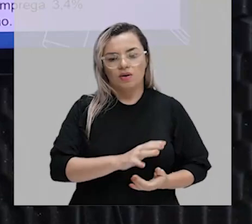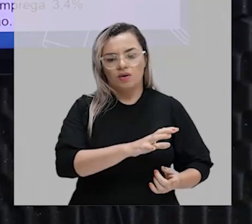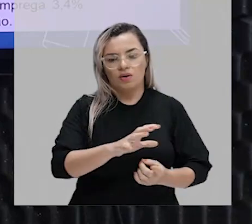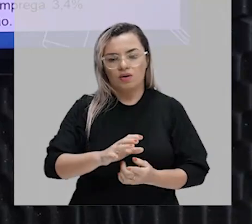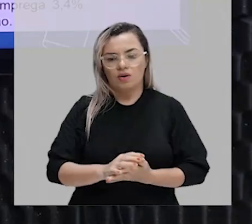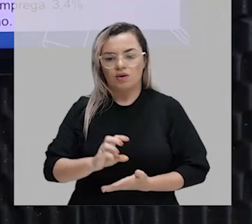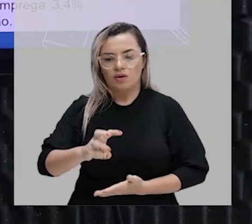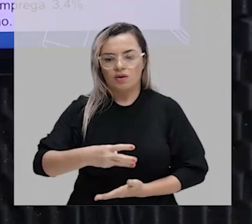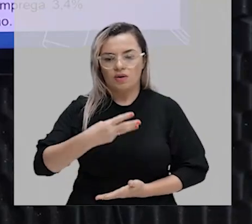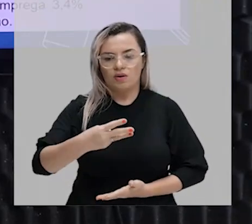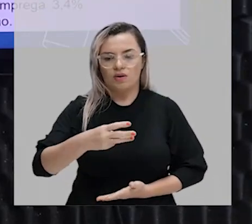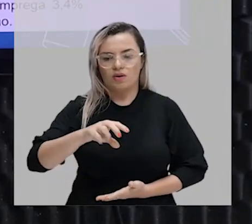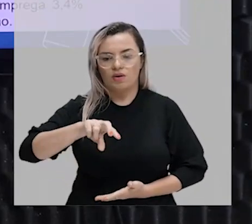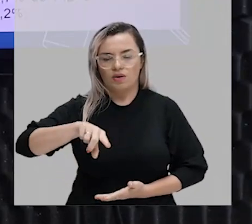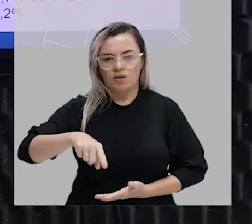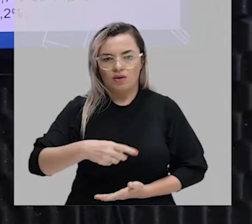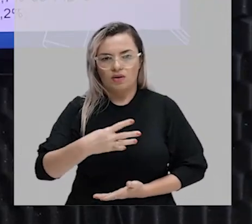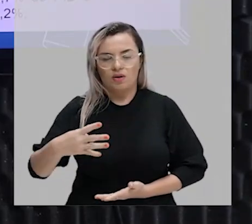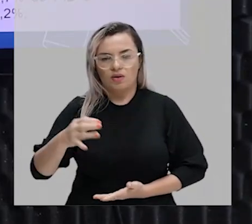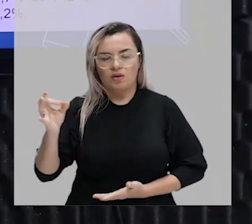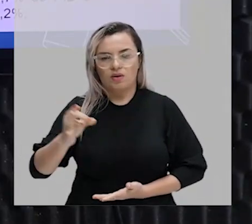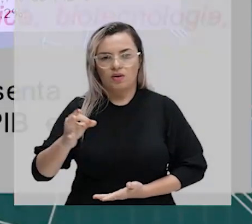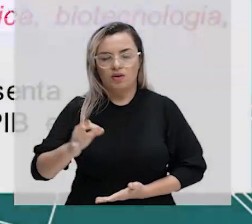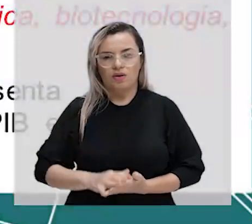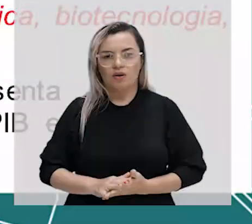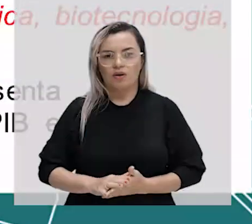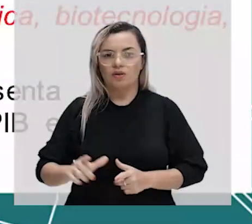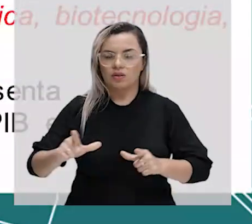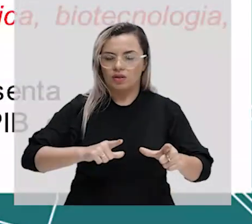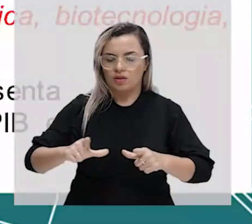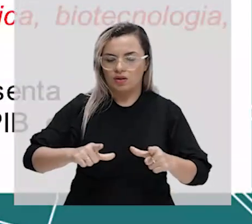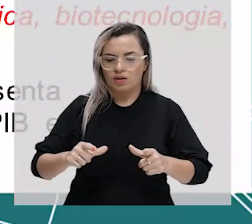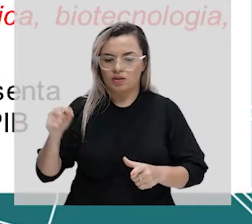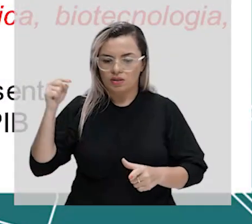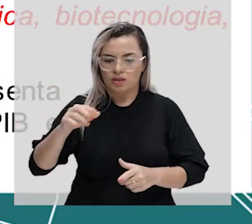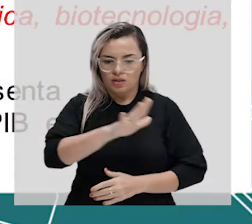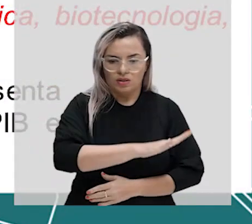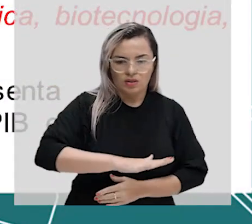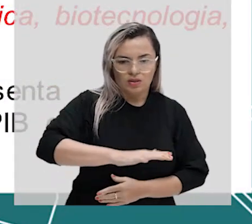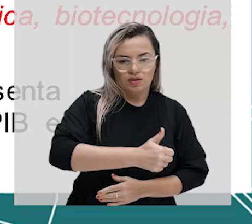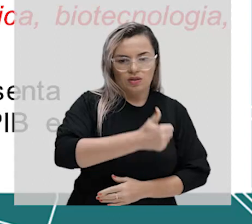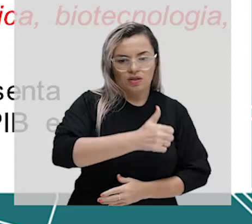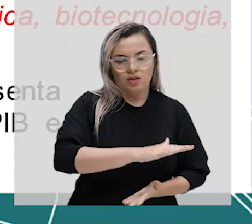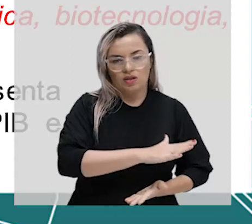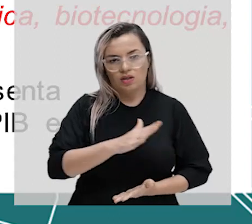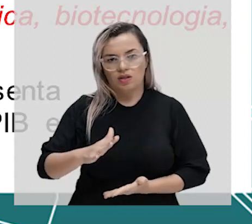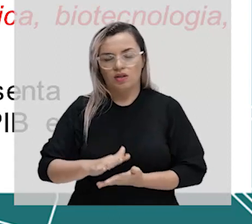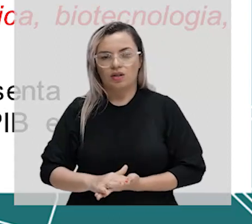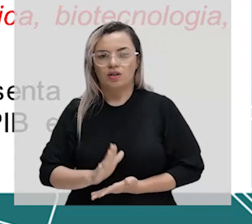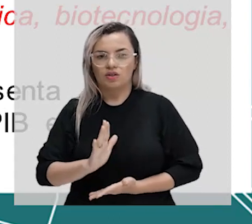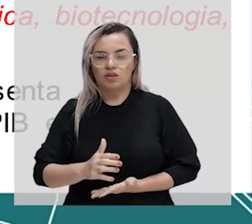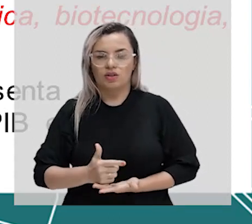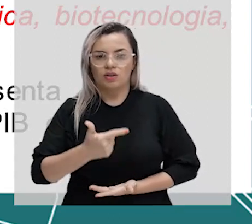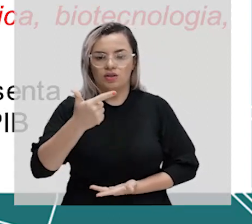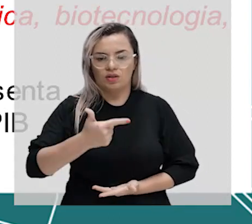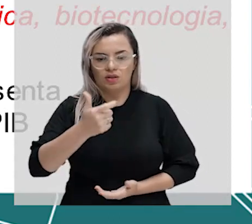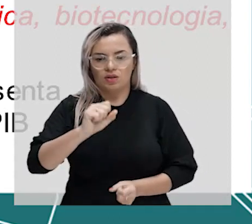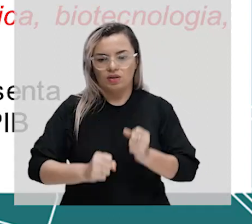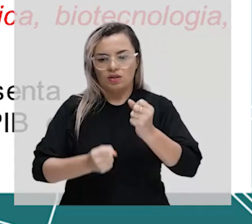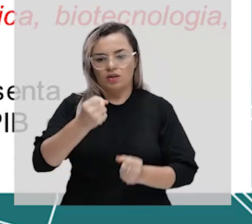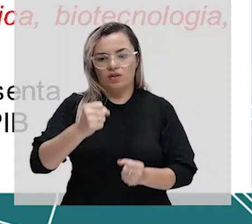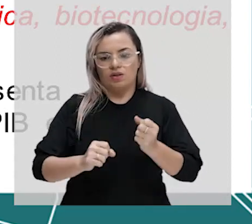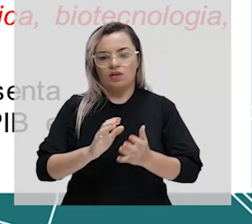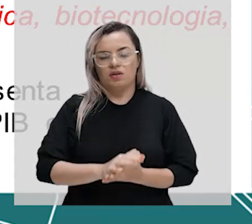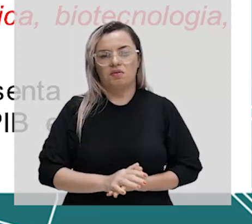da população ali empregada nesse setor. Já o segundo setor, o setor industrial, esse aqui vai ser bem